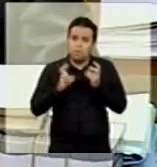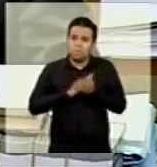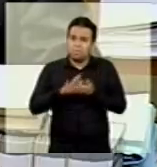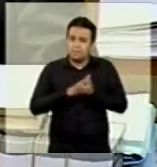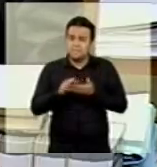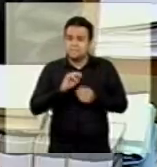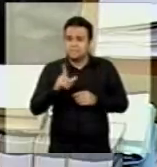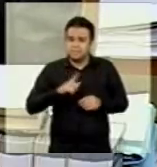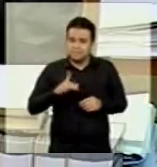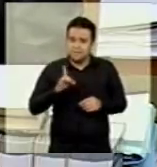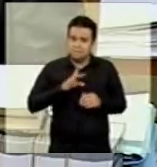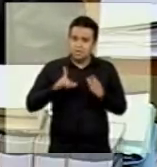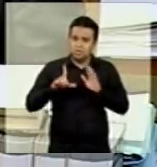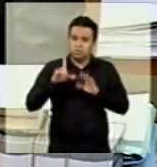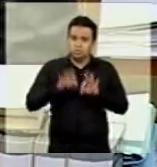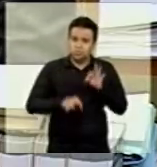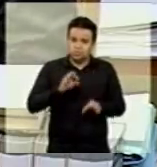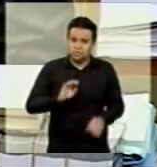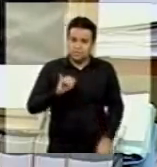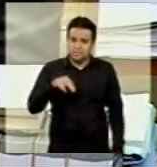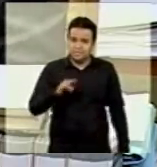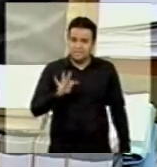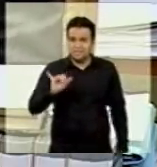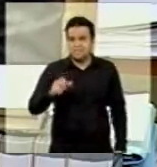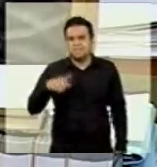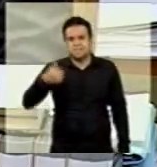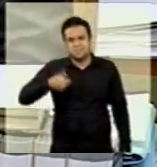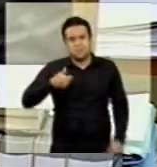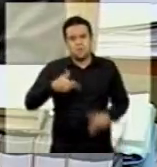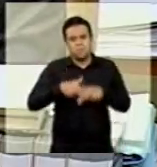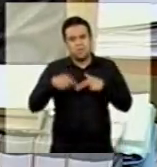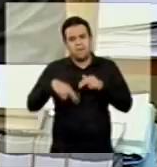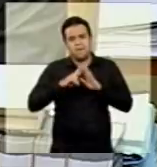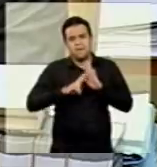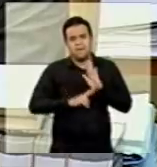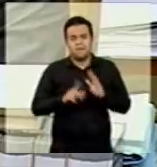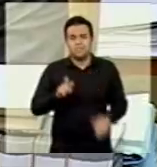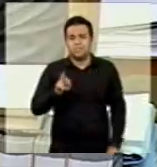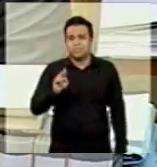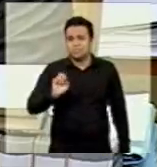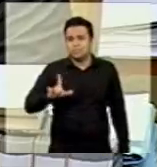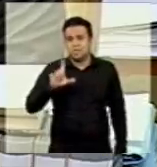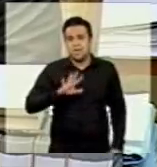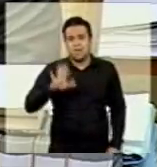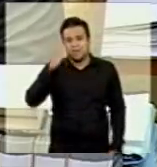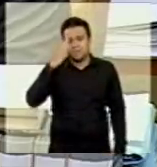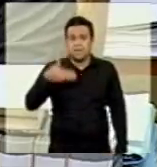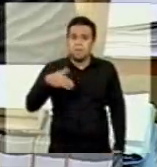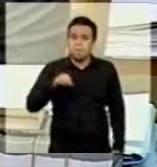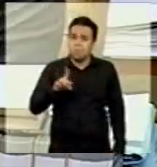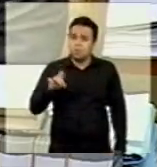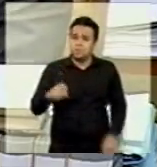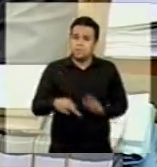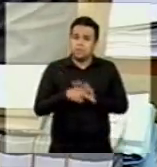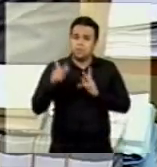a justiça de primeira instância. E essa deve ser a regra geral. Veja-se o modelo norte-americano,